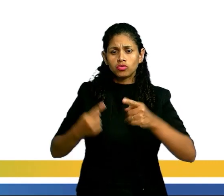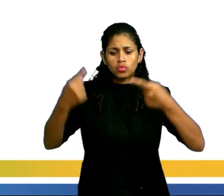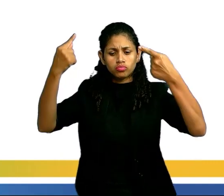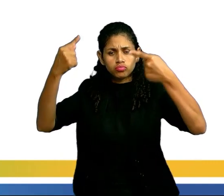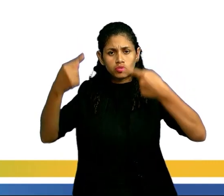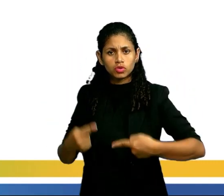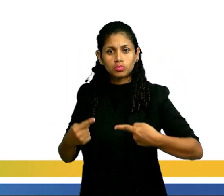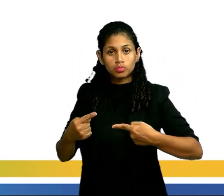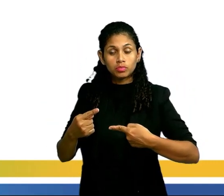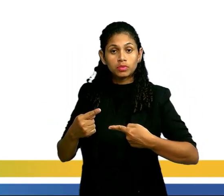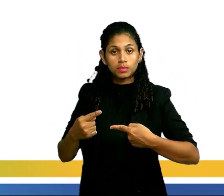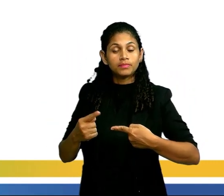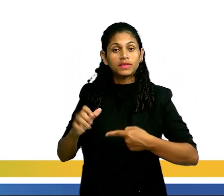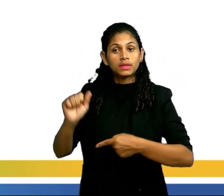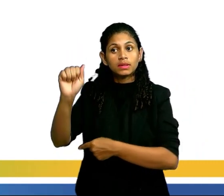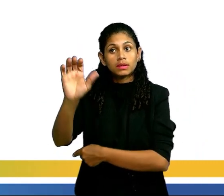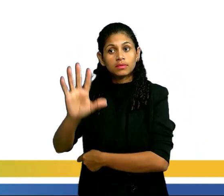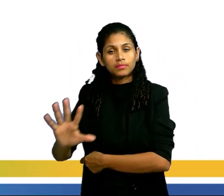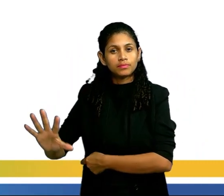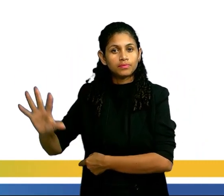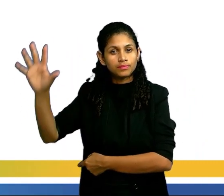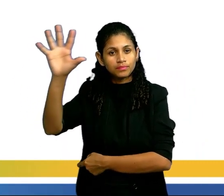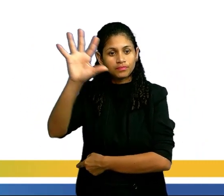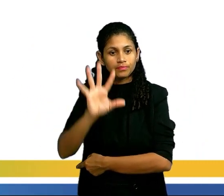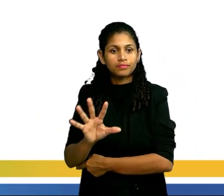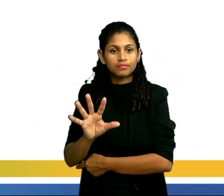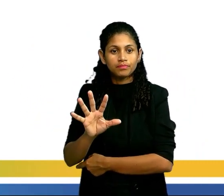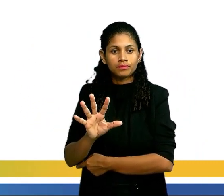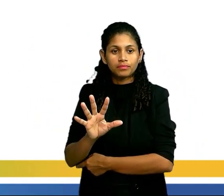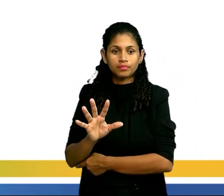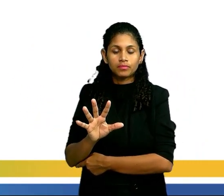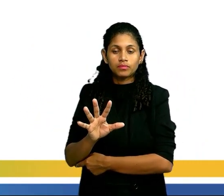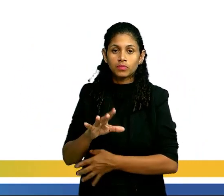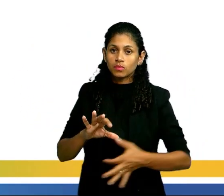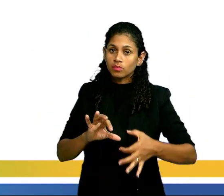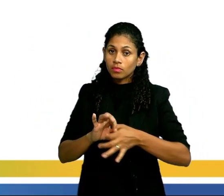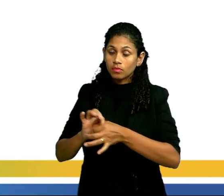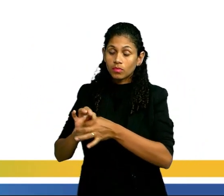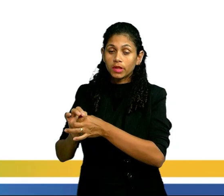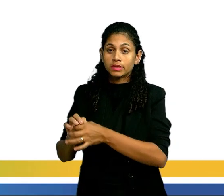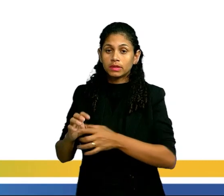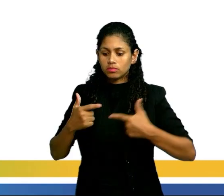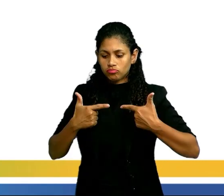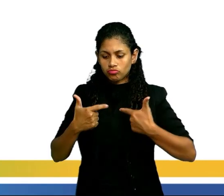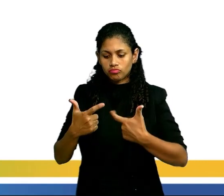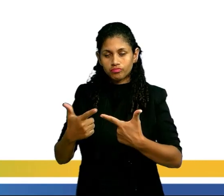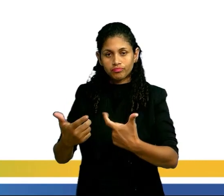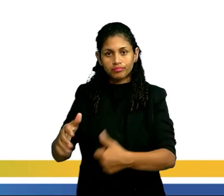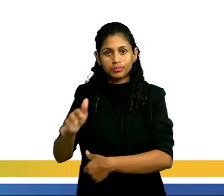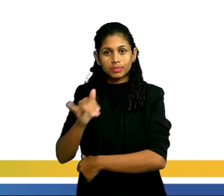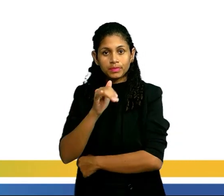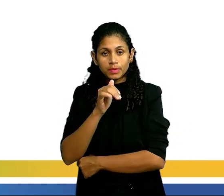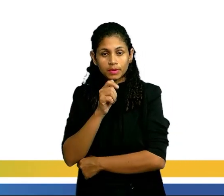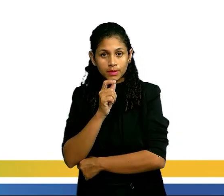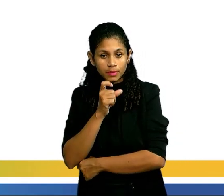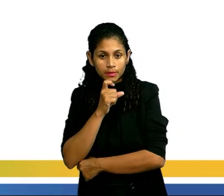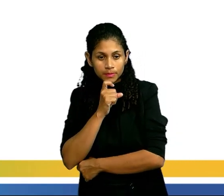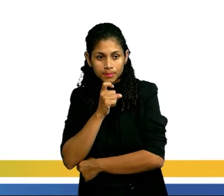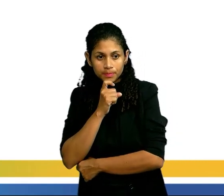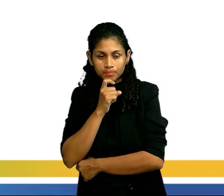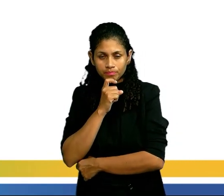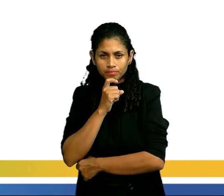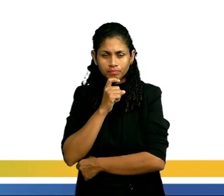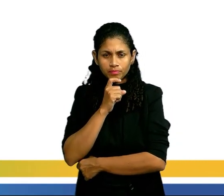América, provenientes da bipolarização mundial no contexto da Guerra Fria. Após analisar a charge, é